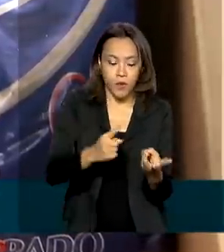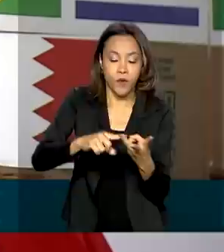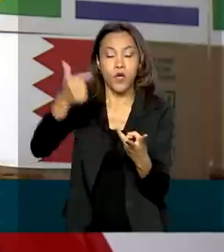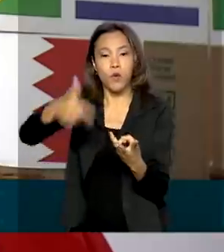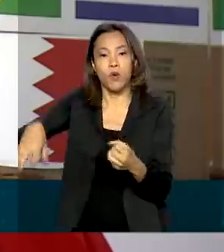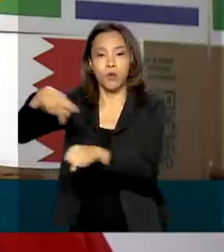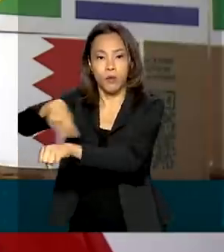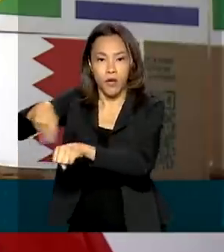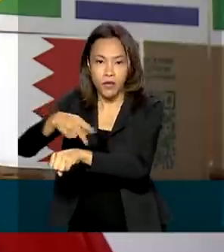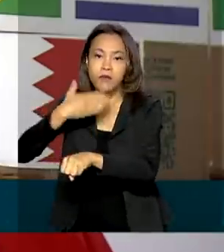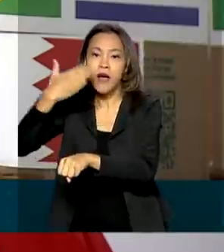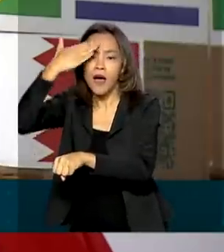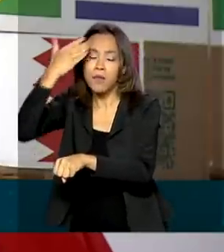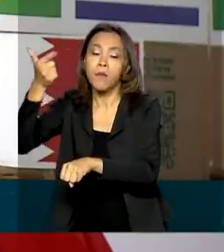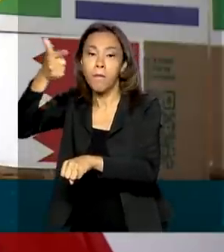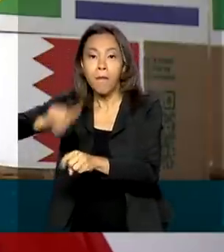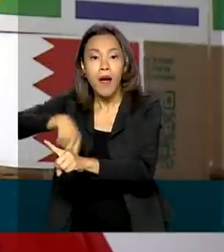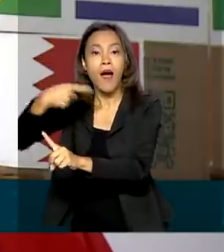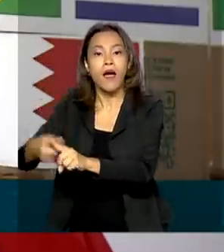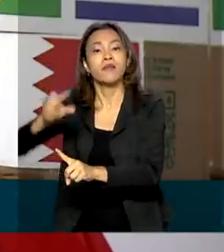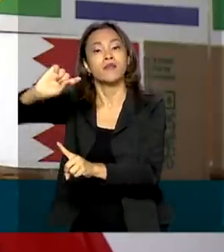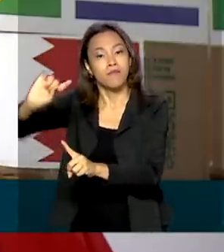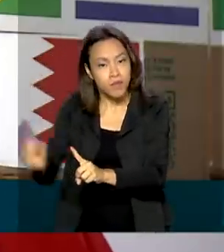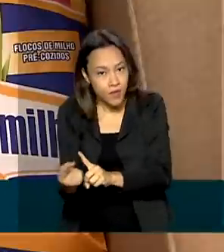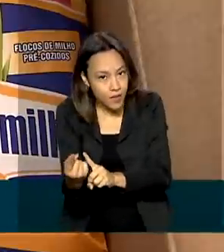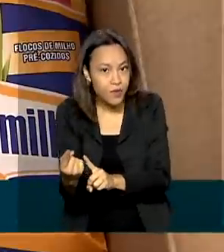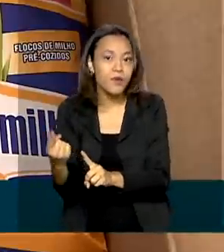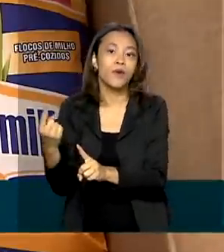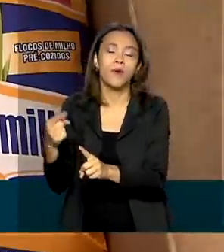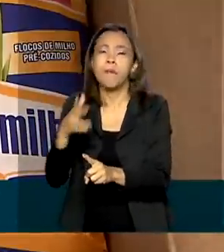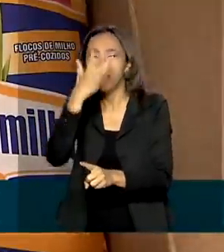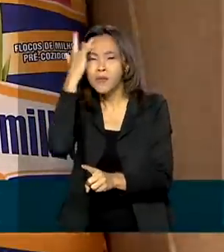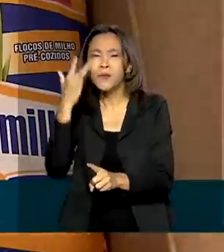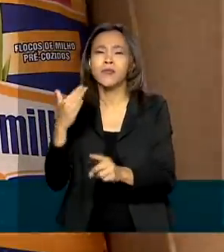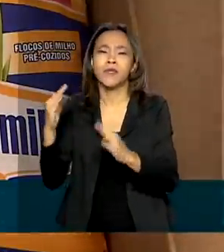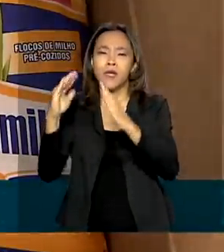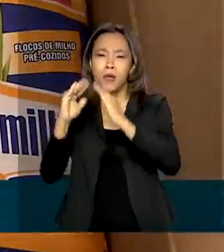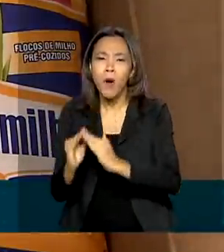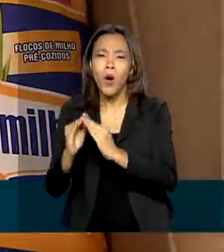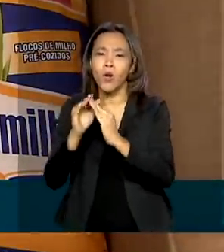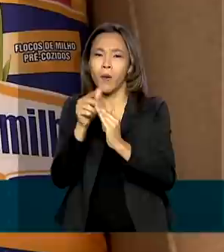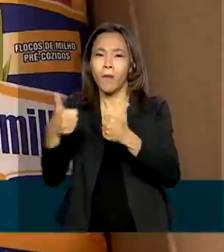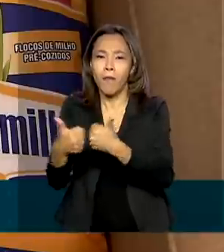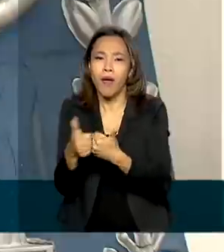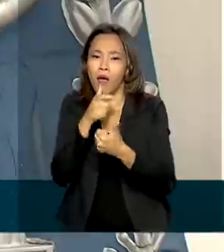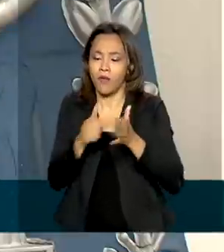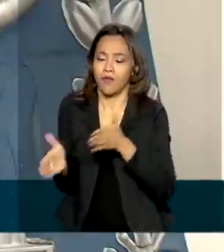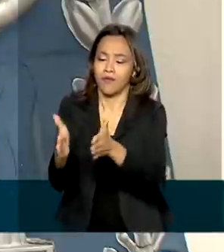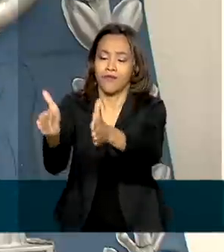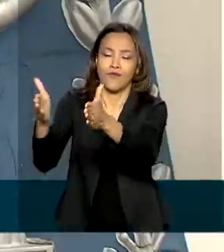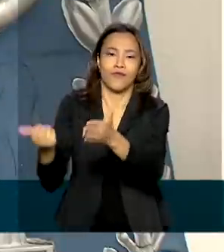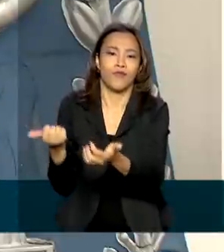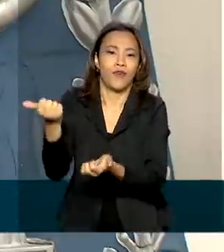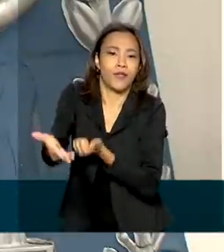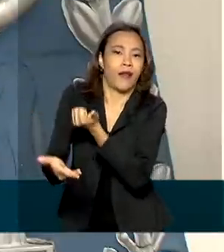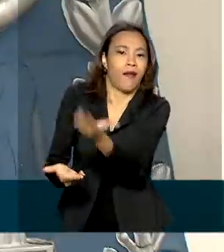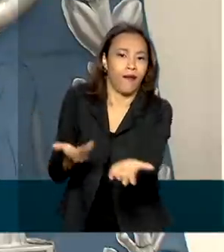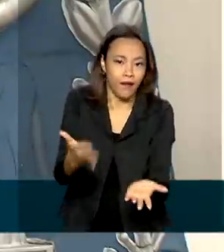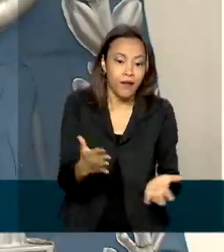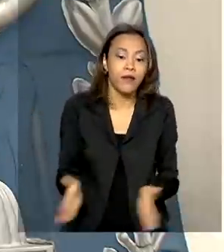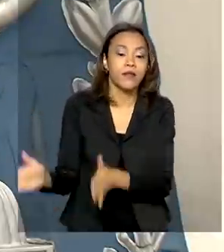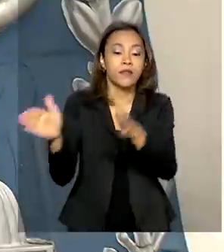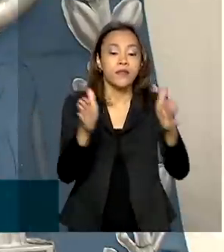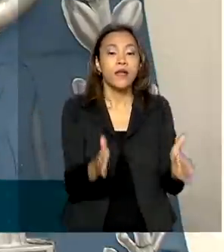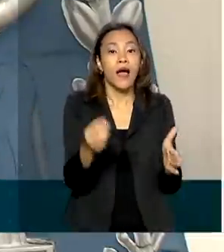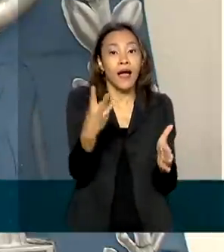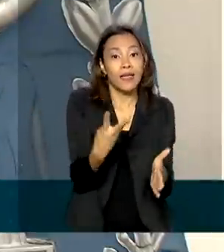Árabes outras 1.000 para comunidades tradicionais e ribeirinhas de Manaus, capital do estado. As 30 toneladas de